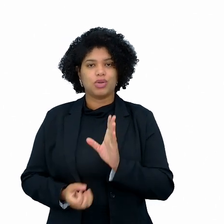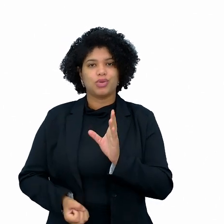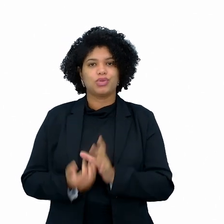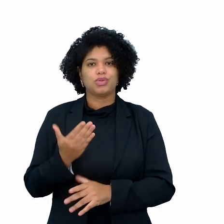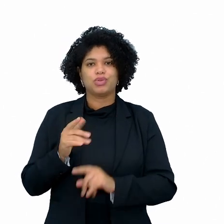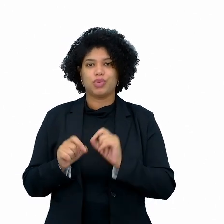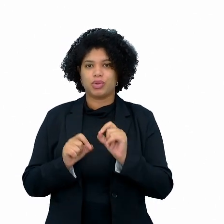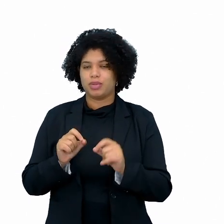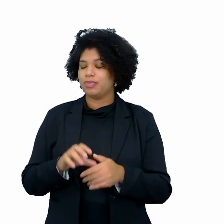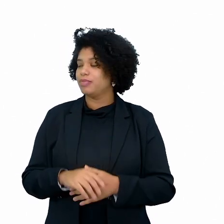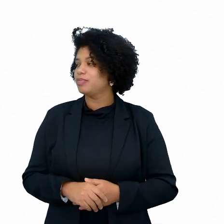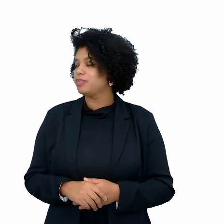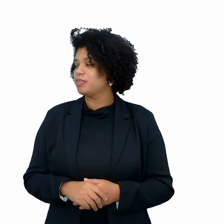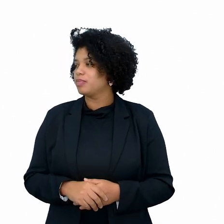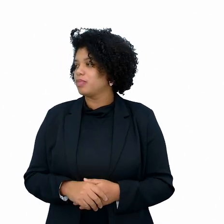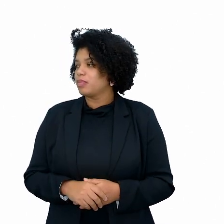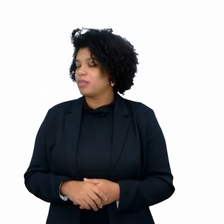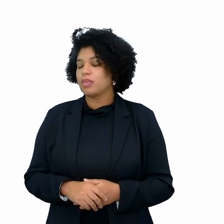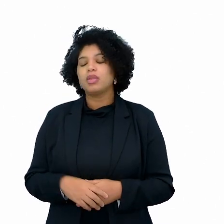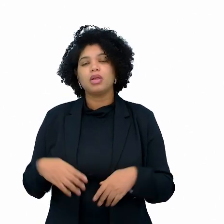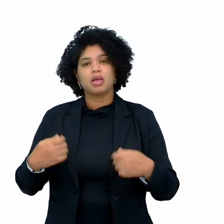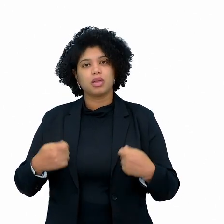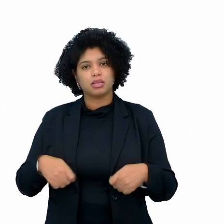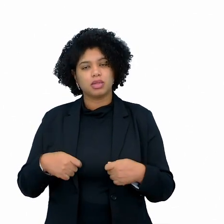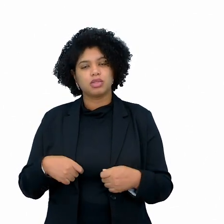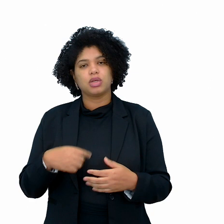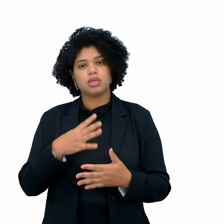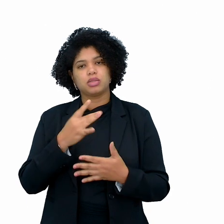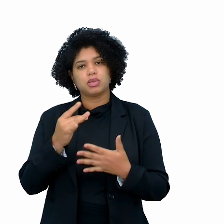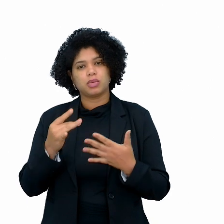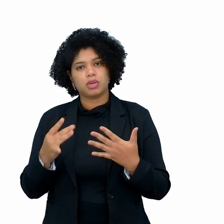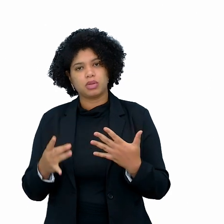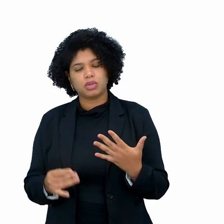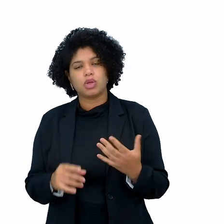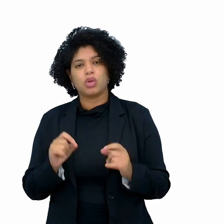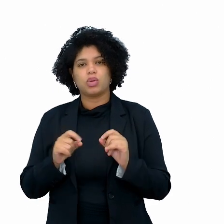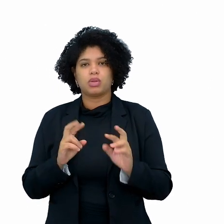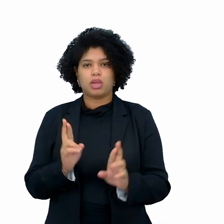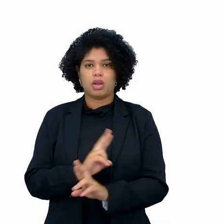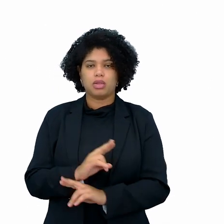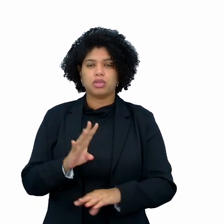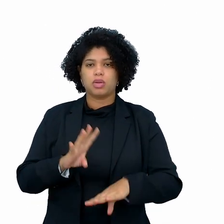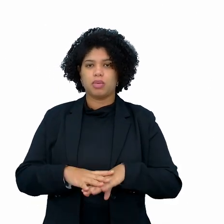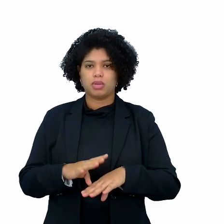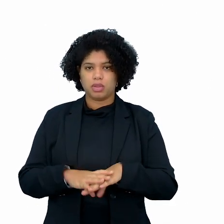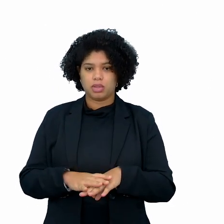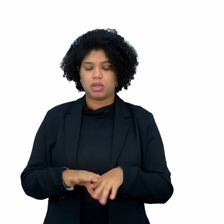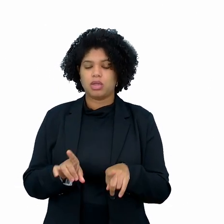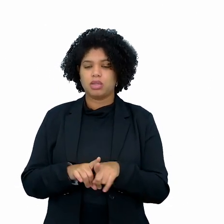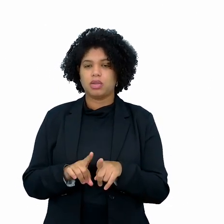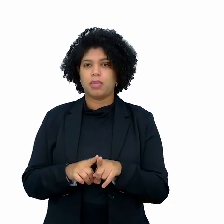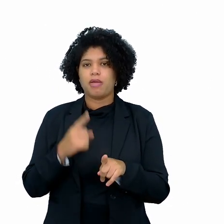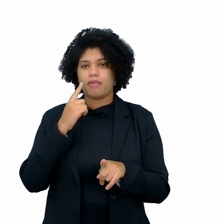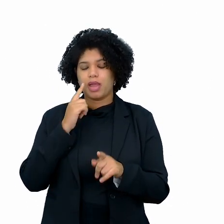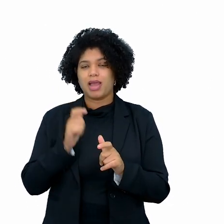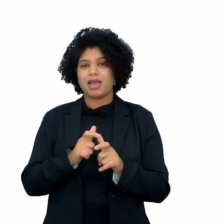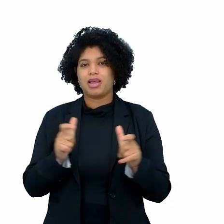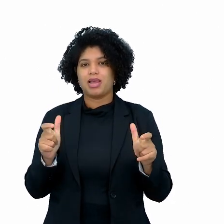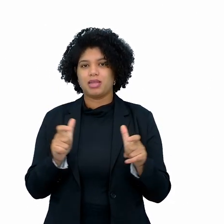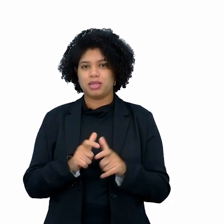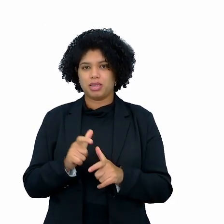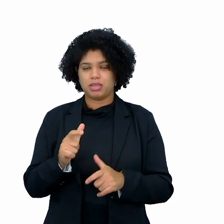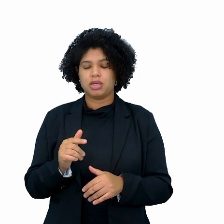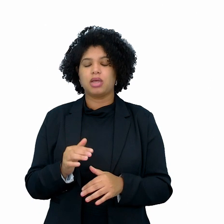surgiram aí, ó, a necessidade já, né, de explicitar as relações matemáticas entre as grandezas físicas, as